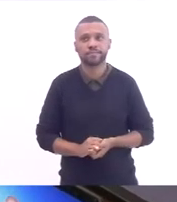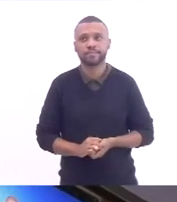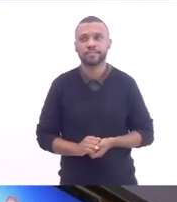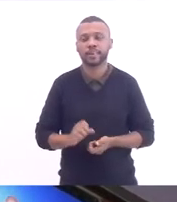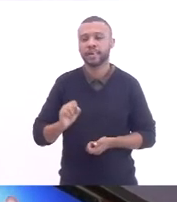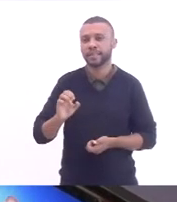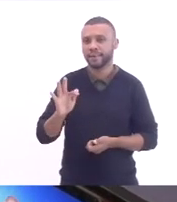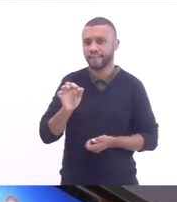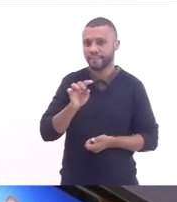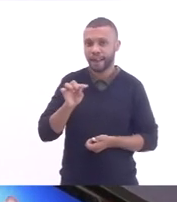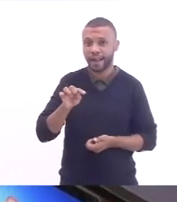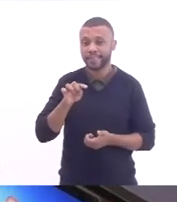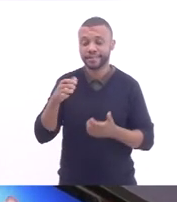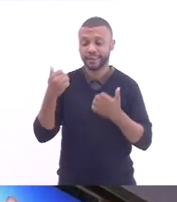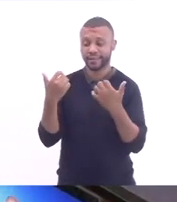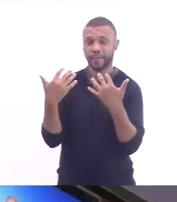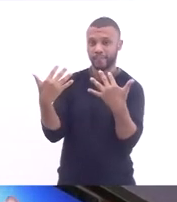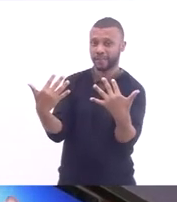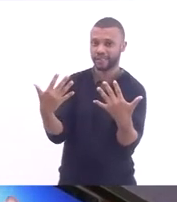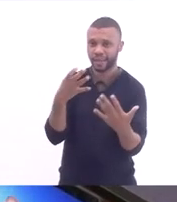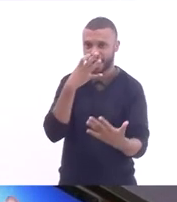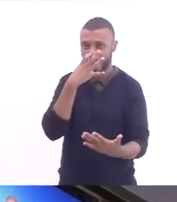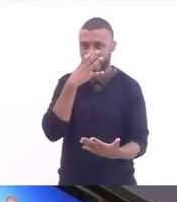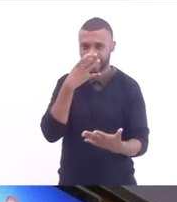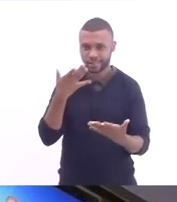Fazenda, que está na plateia.